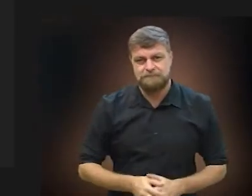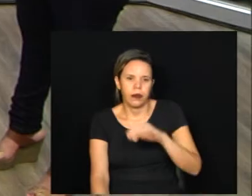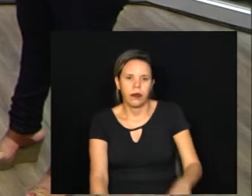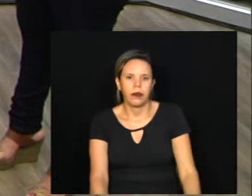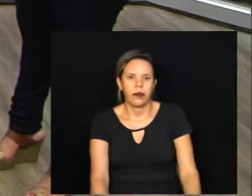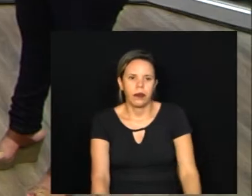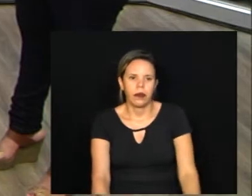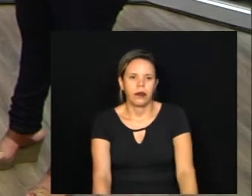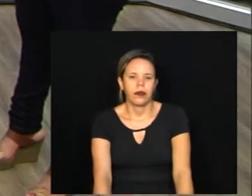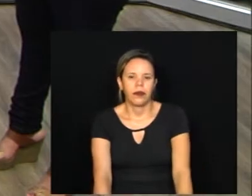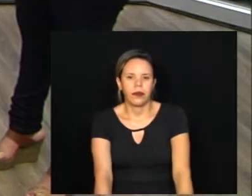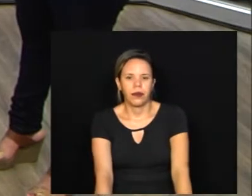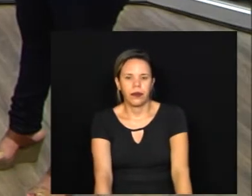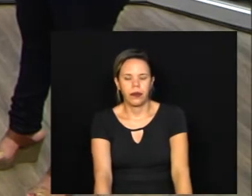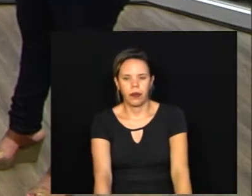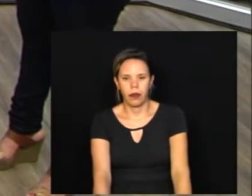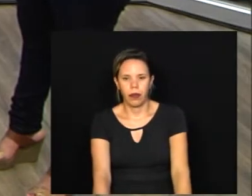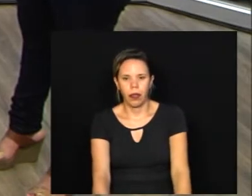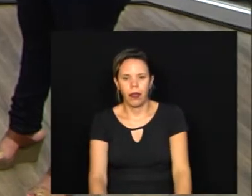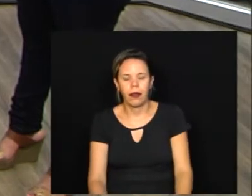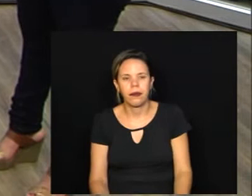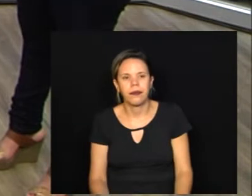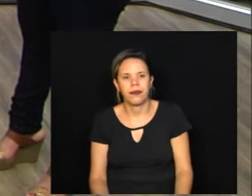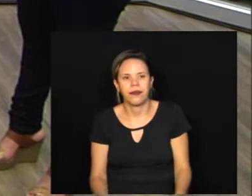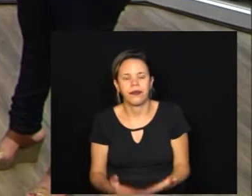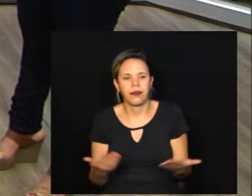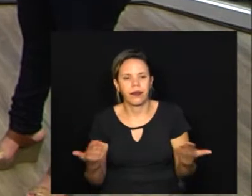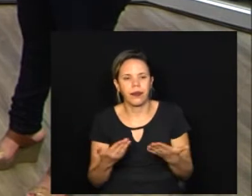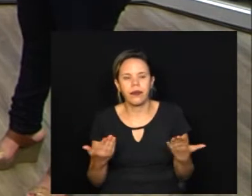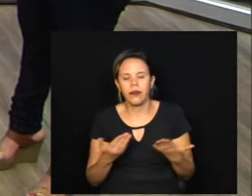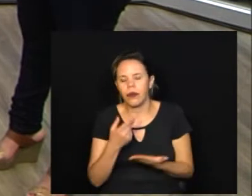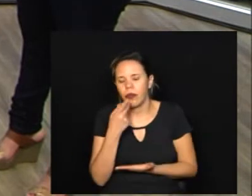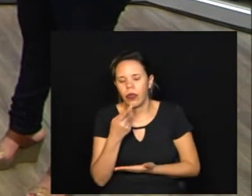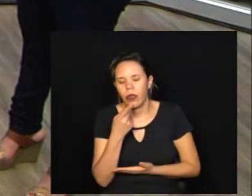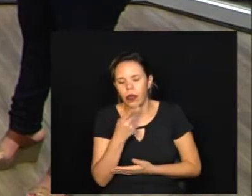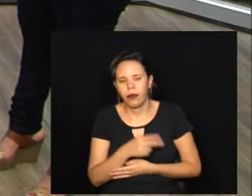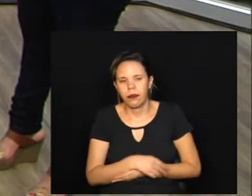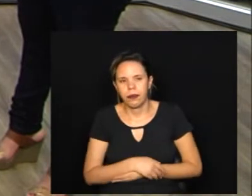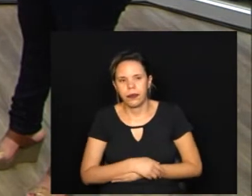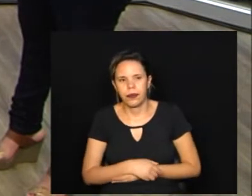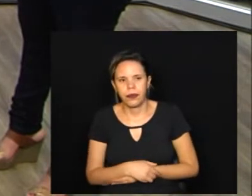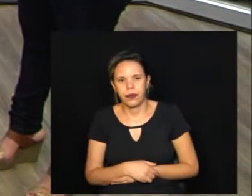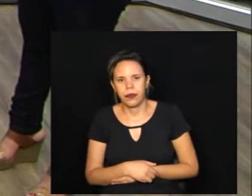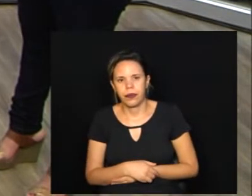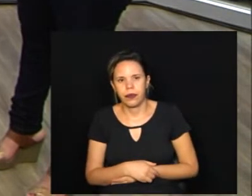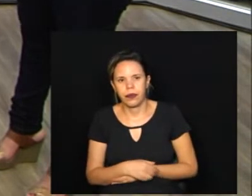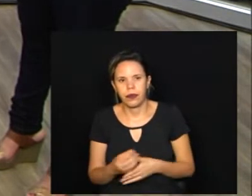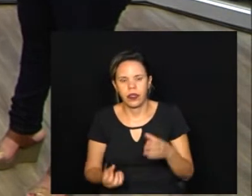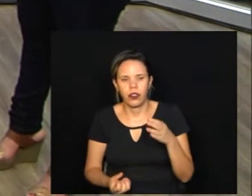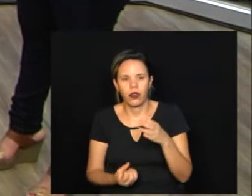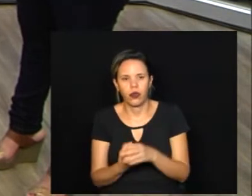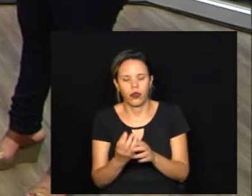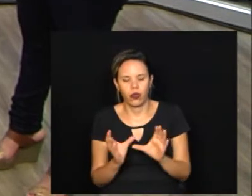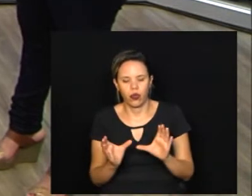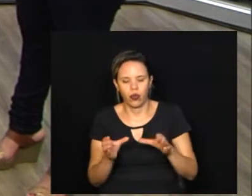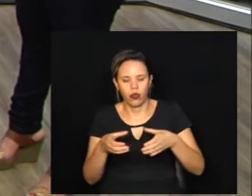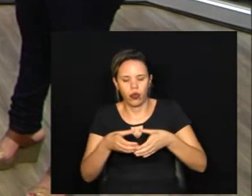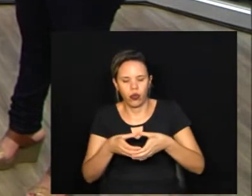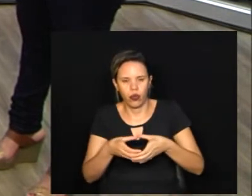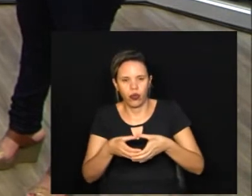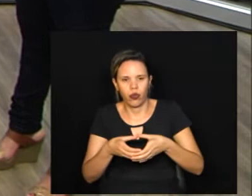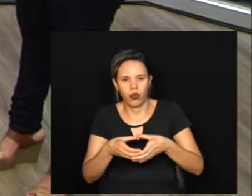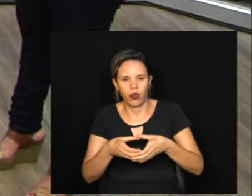aumentando. Mirna Abreu, vamos comentar agora sobre a criação de uma comissão de estudos